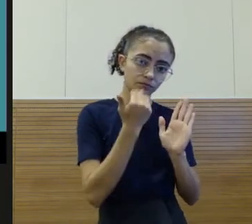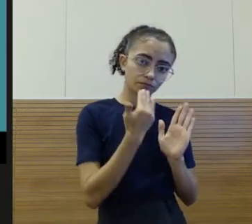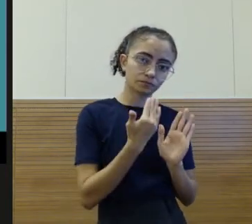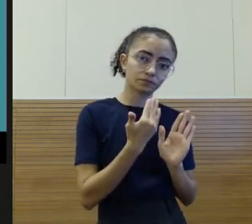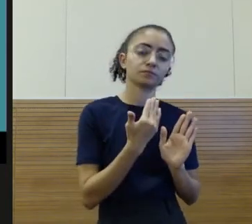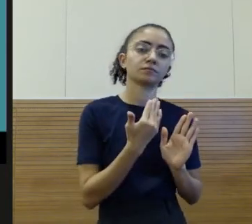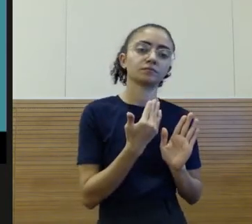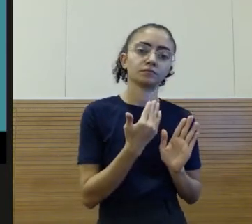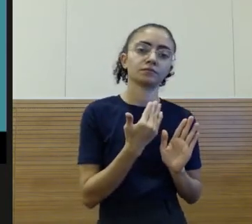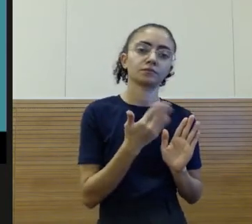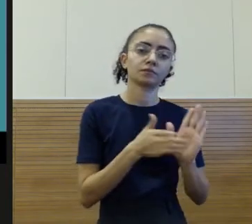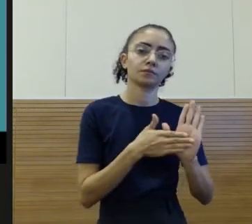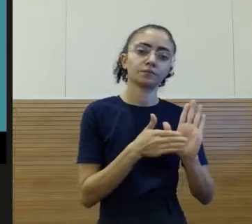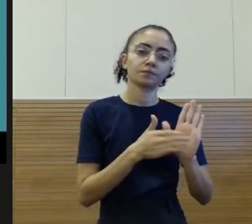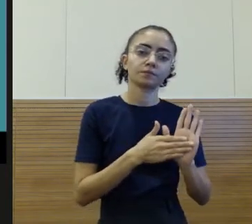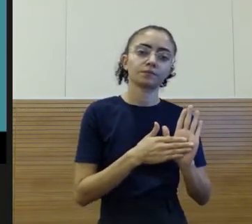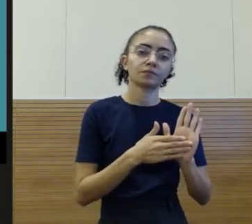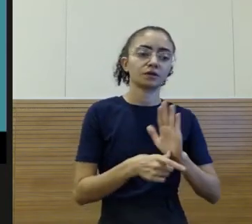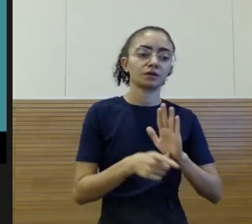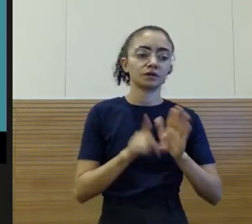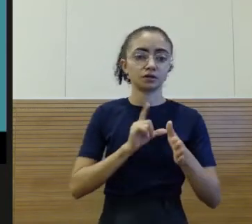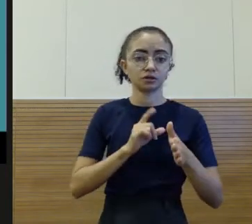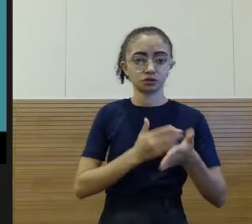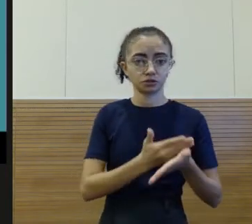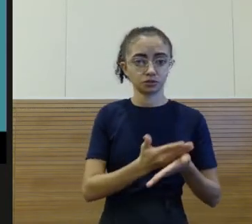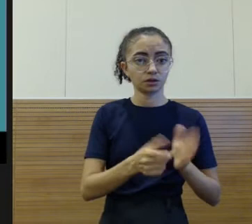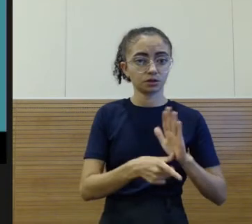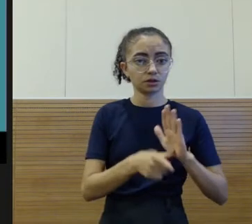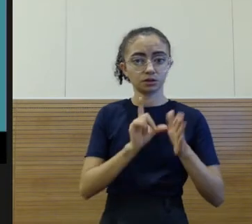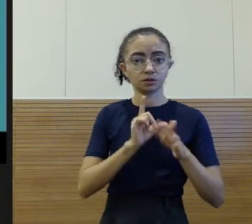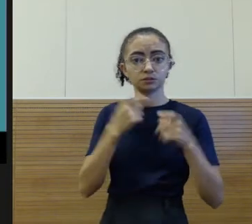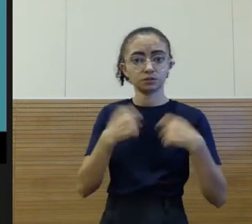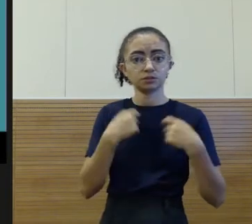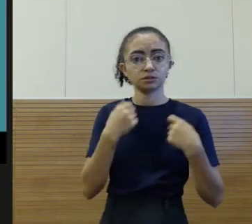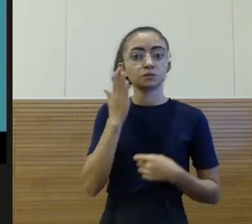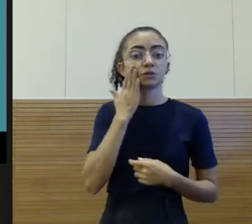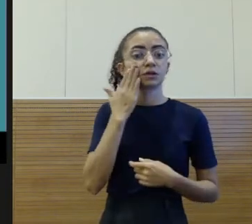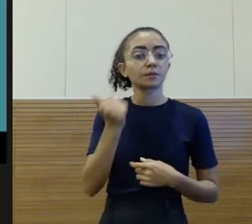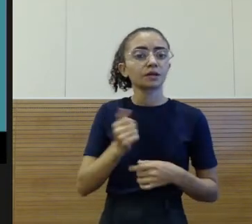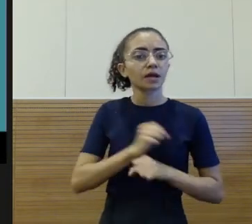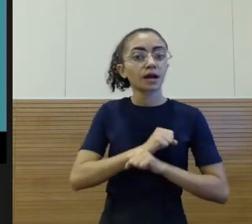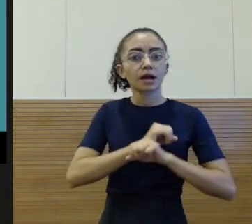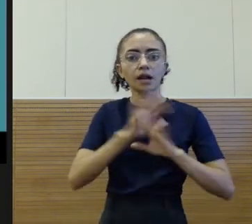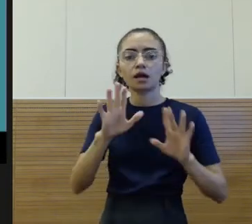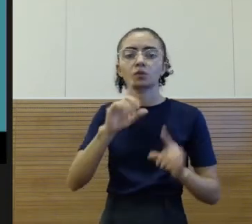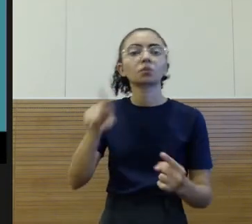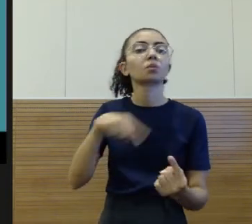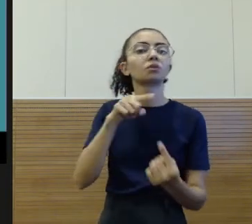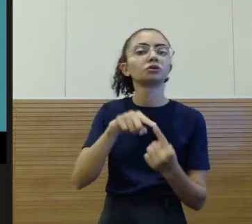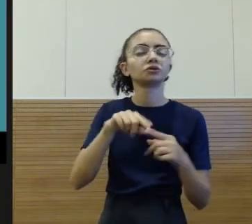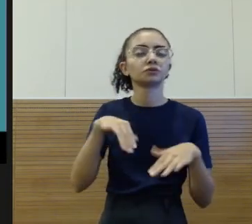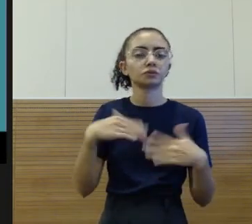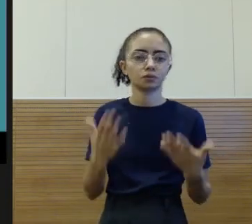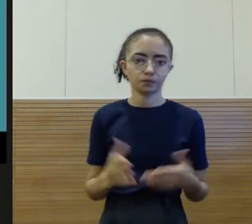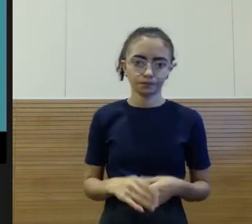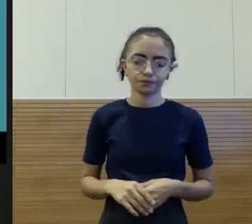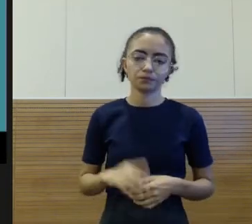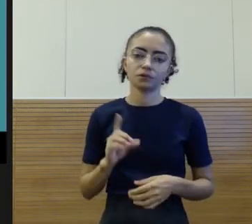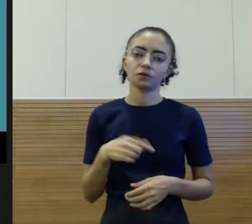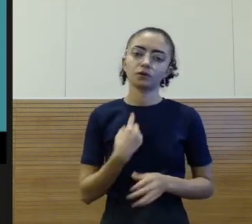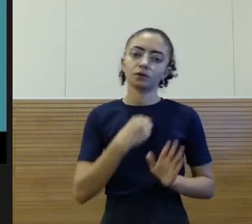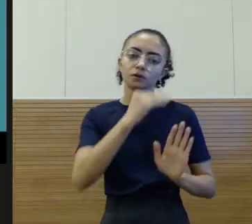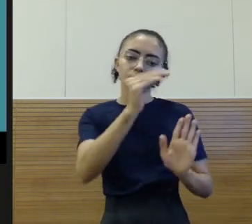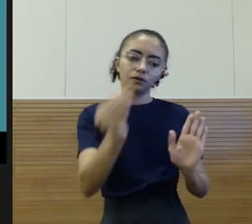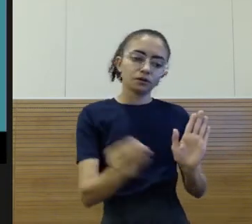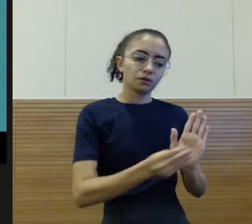sugere que antes de começar qualquer processo, devemos ter muito claro até onde queremos ir. E nós estamos encaixando na metodologia, no